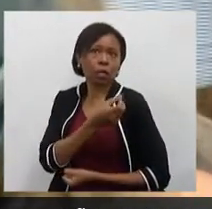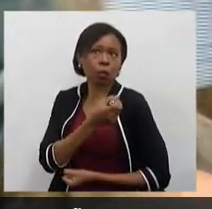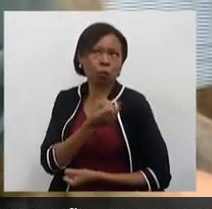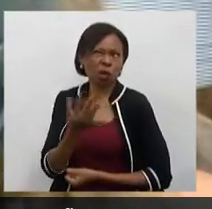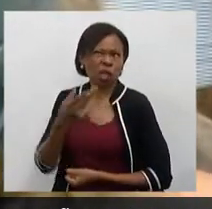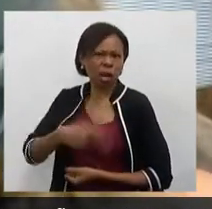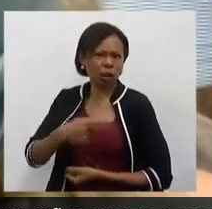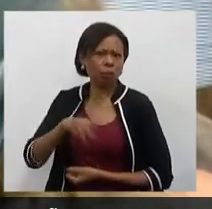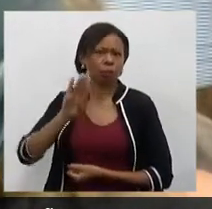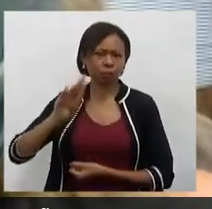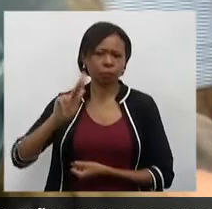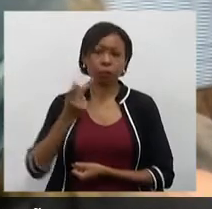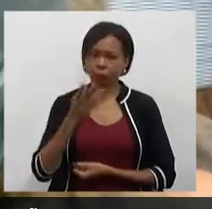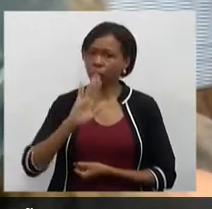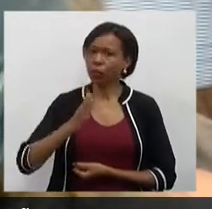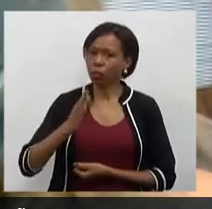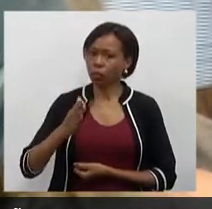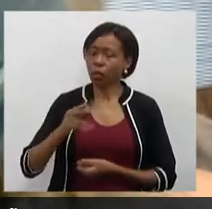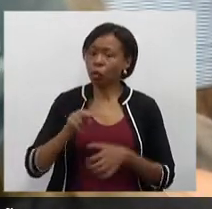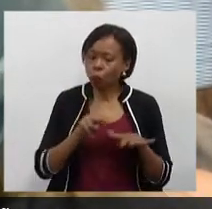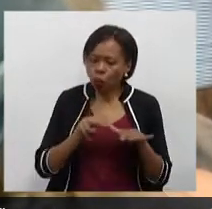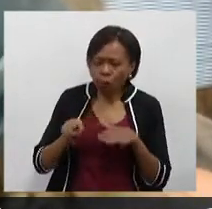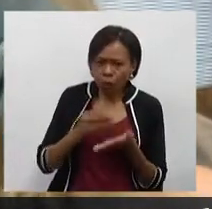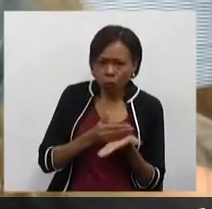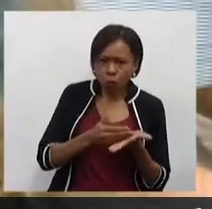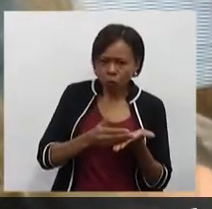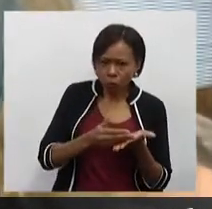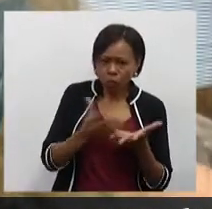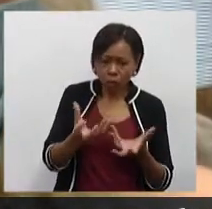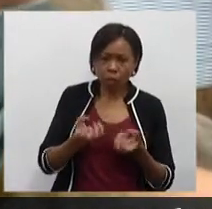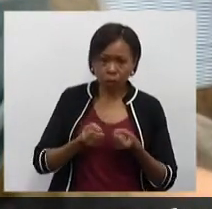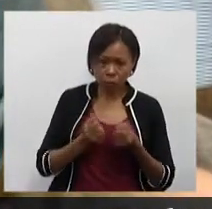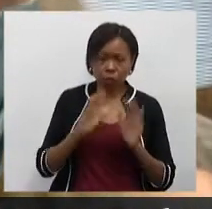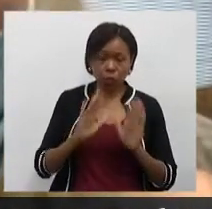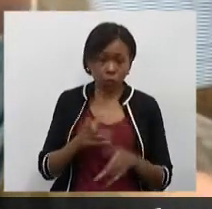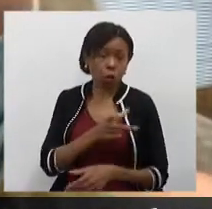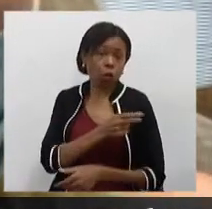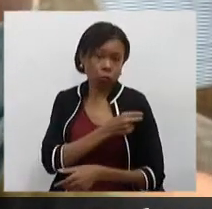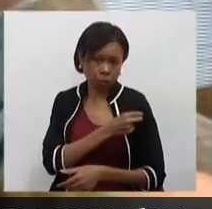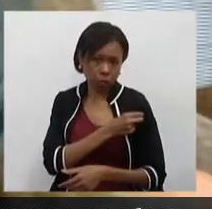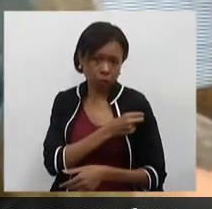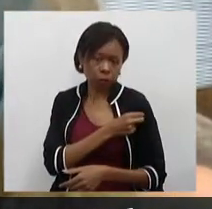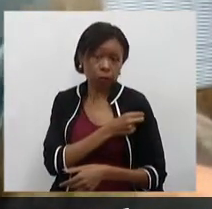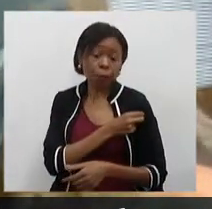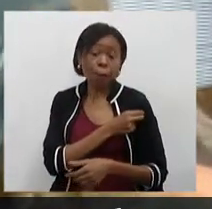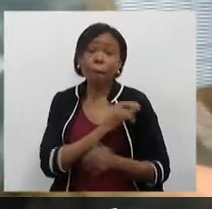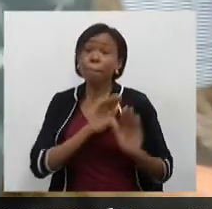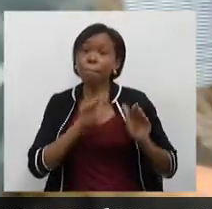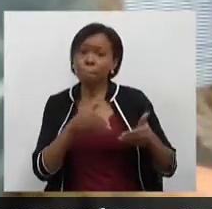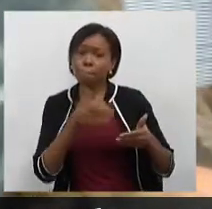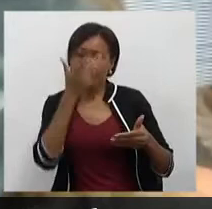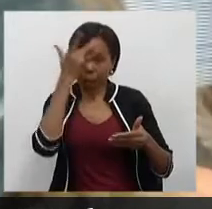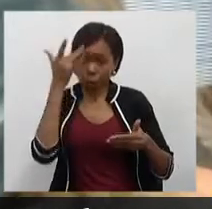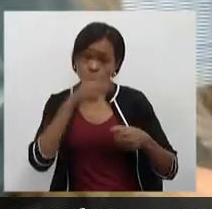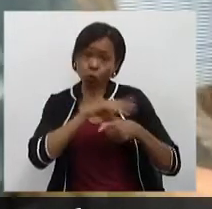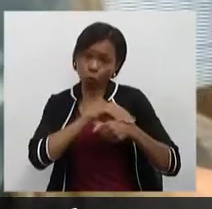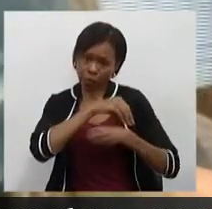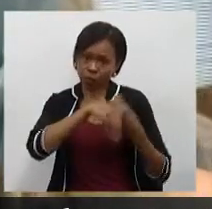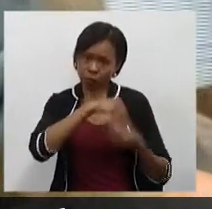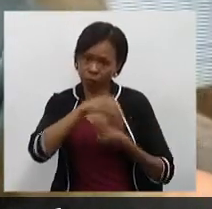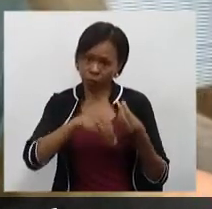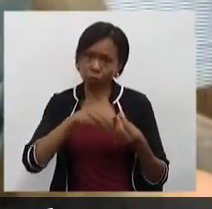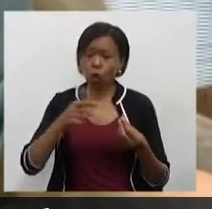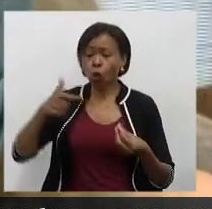já no início da semana um quantitativo de vacinas para pessoas com comorbidades, e os demais municípios do estado vai ser